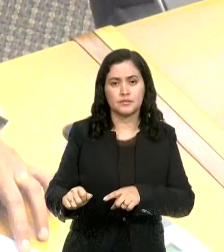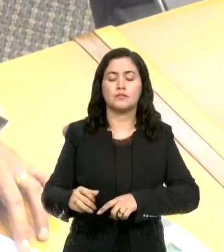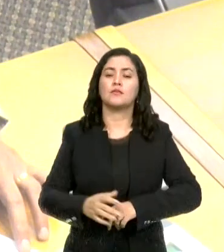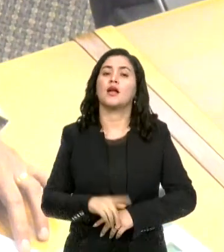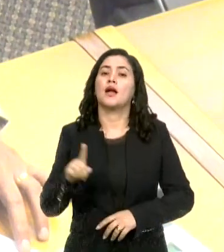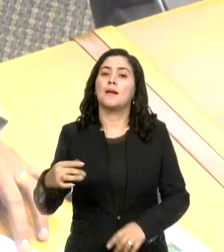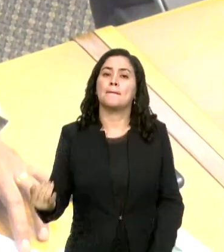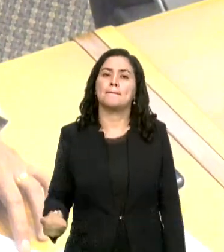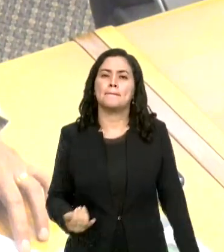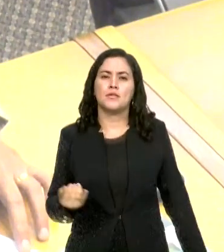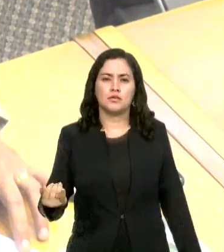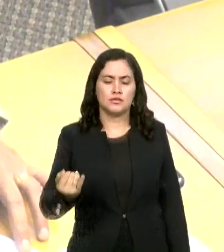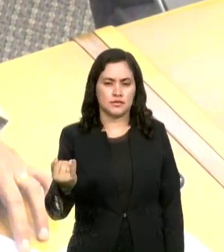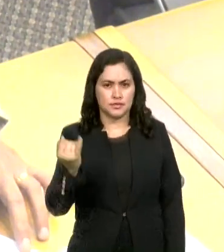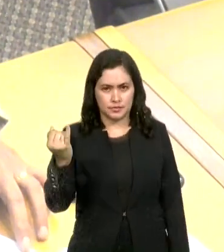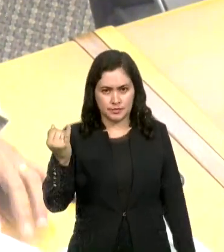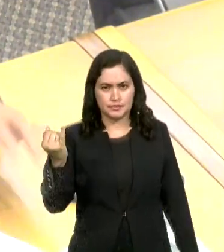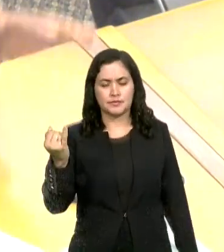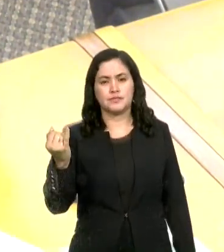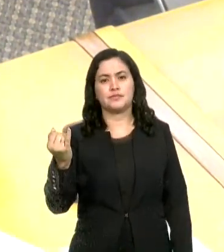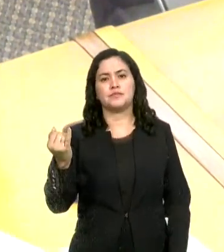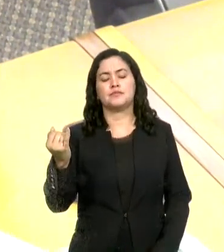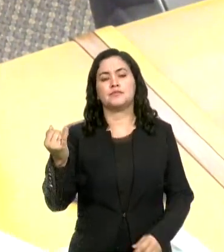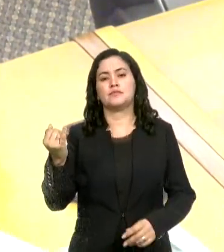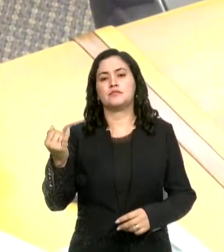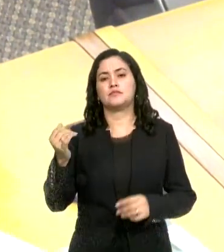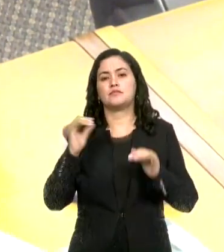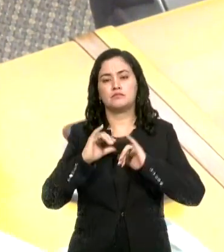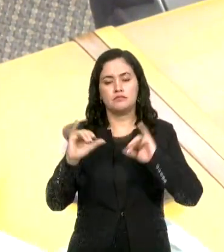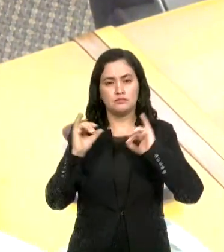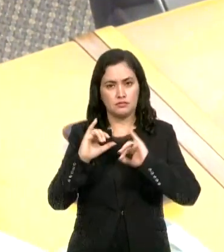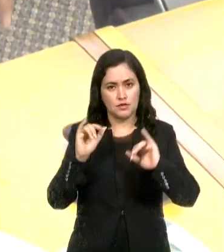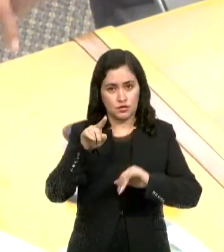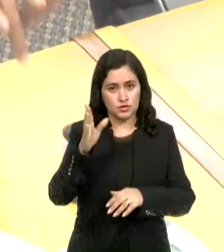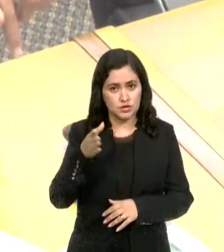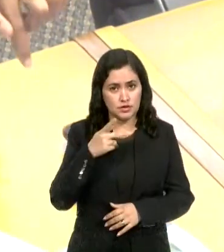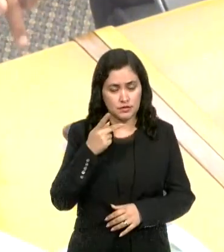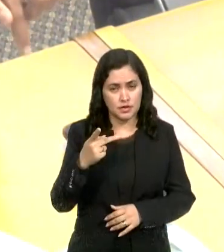Excelência já frisou isso, é que obras